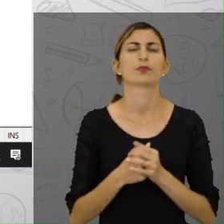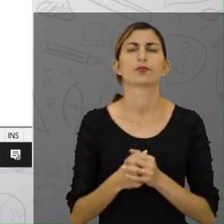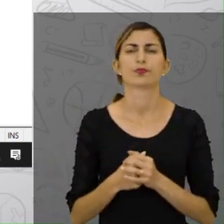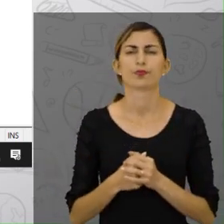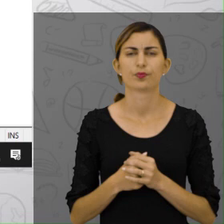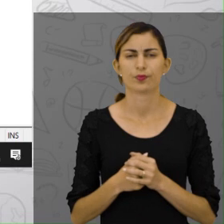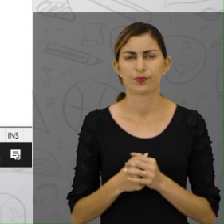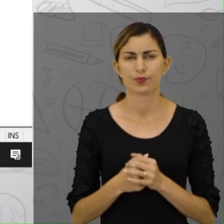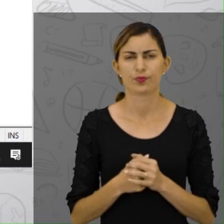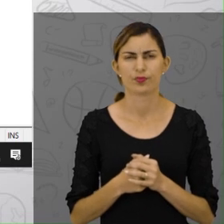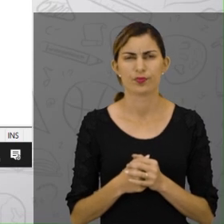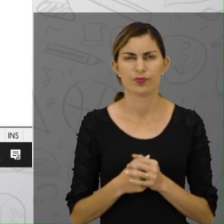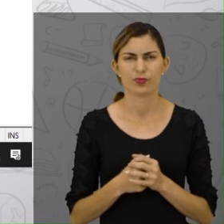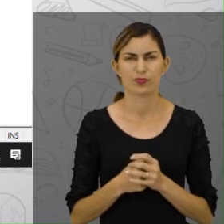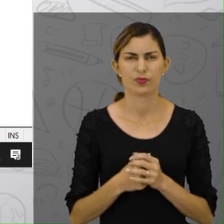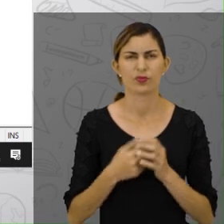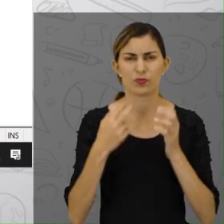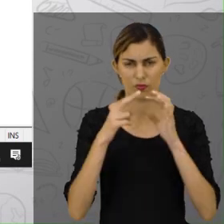código.